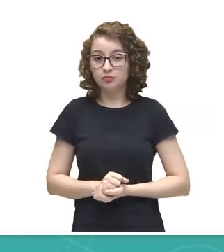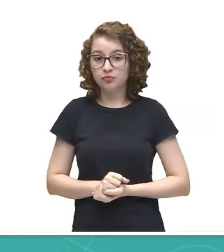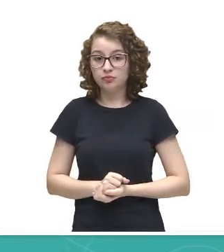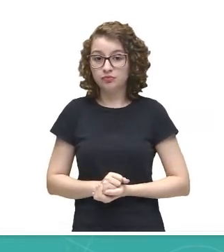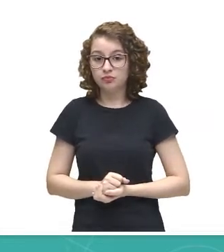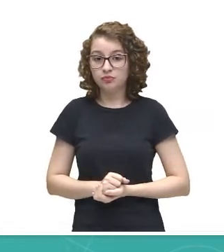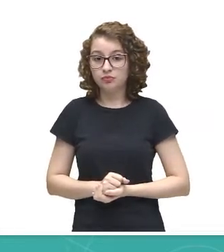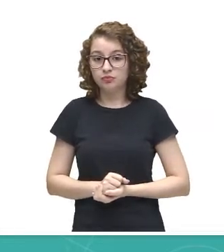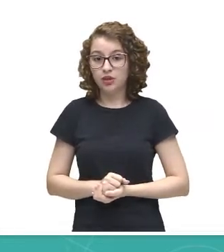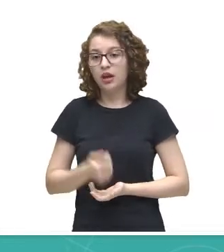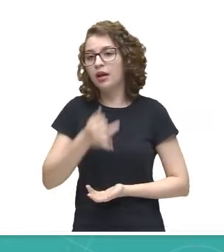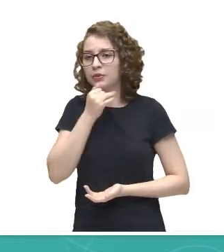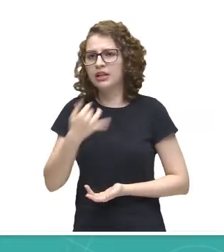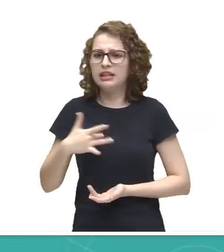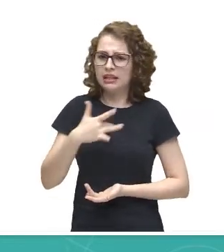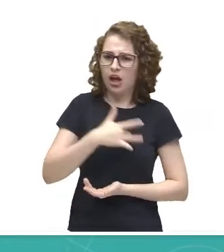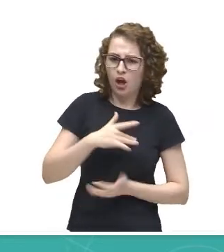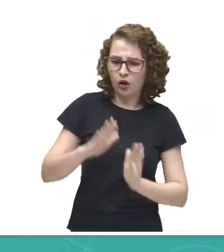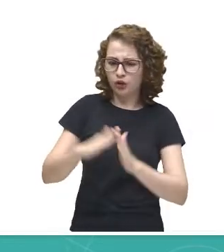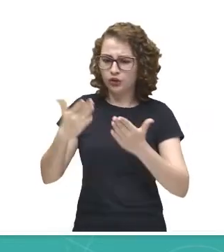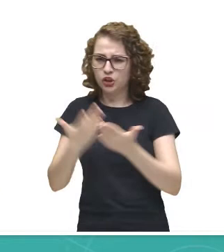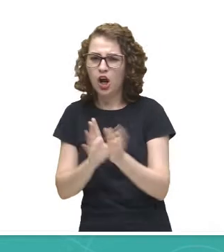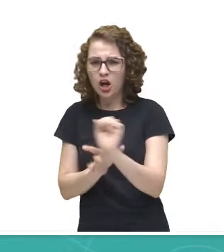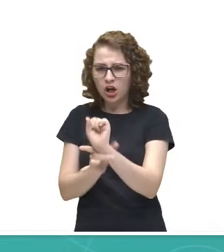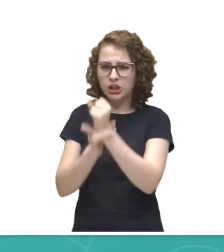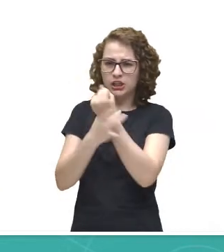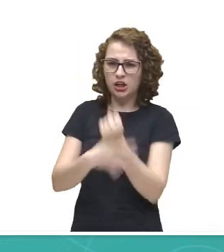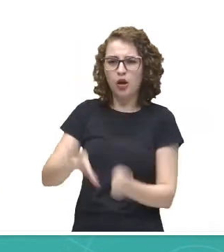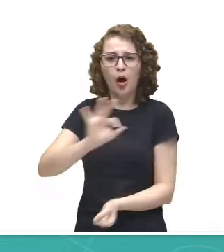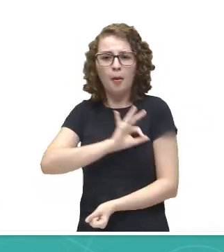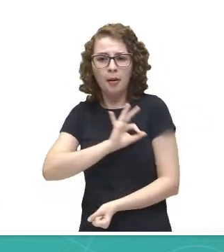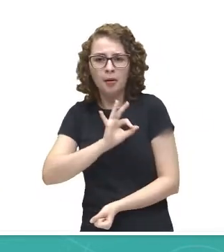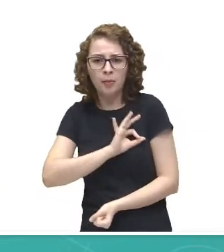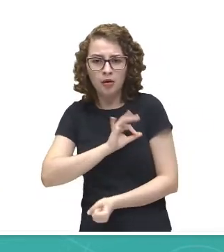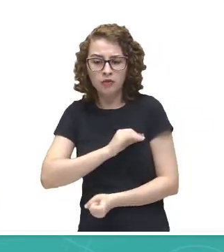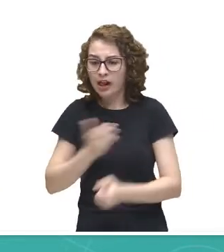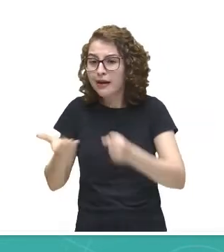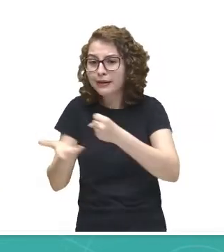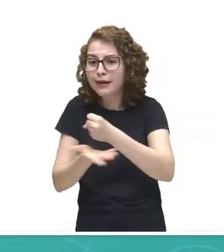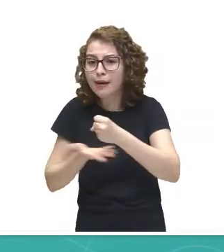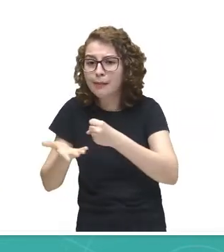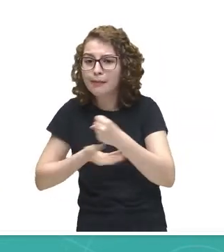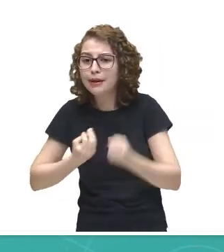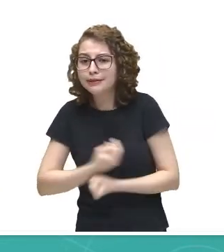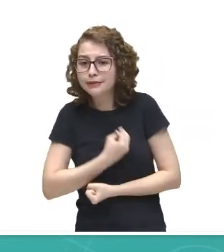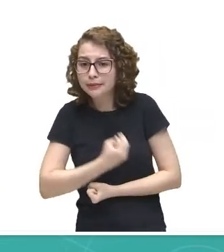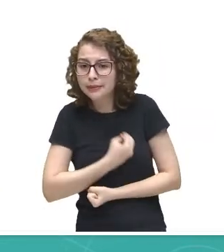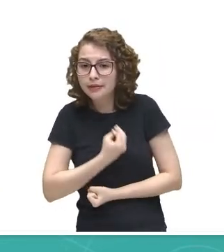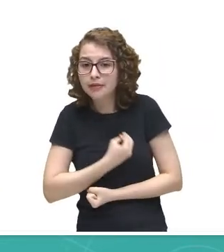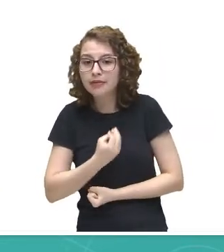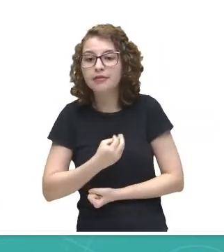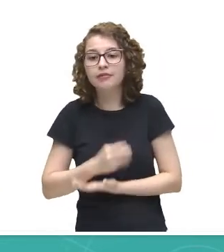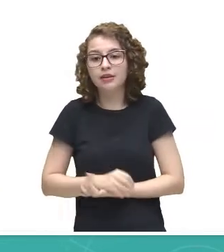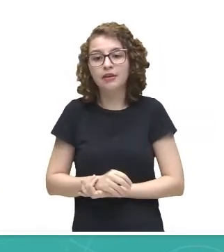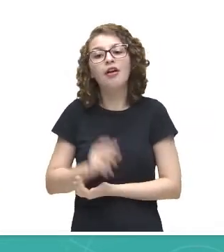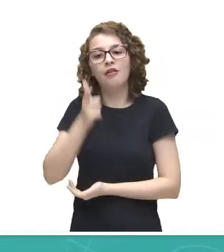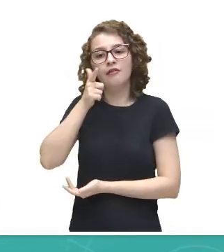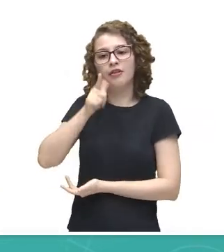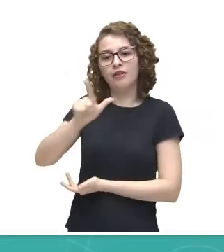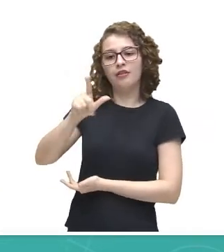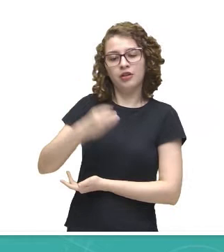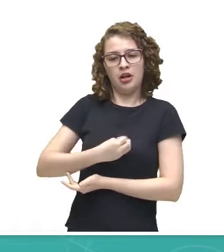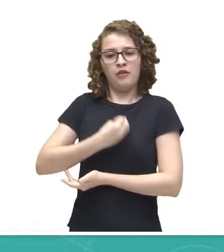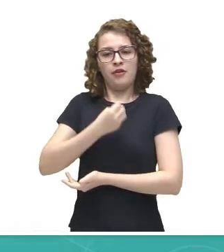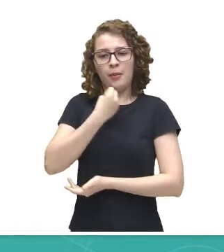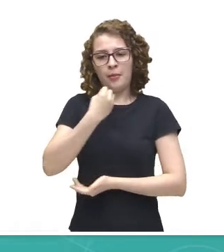digamos que a saúde, a educação, segurança, que são as nossas necessidades básicas, né? Nós temos aí uma boa chance de